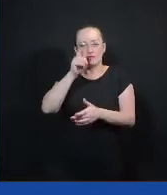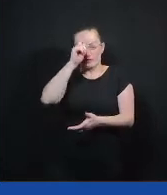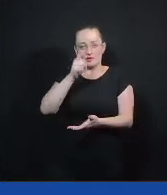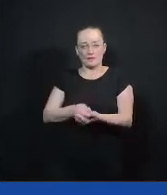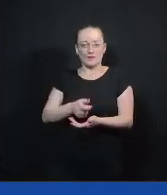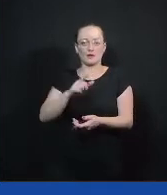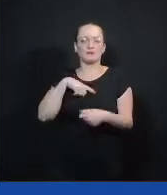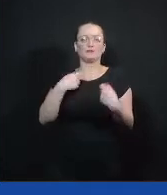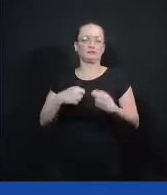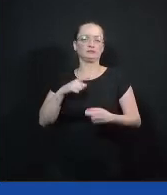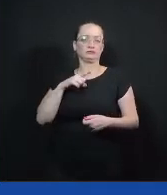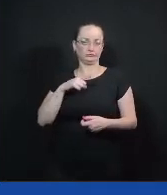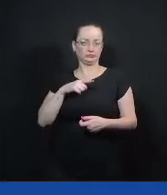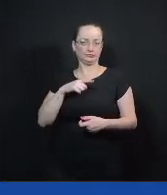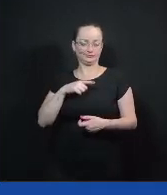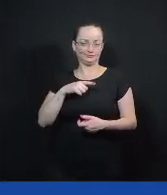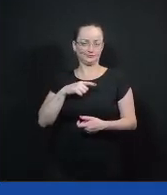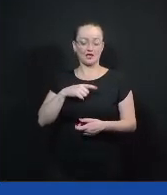que